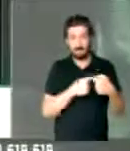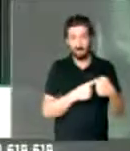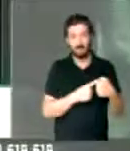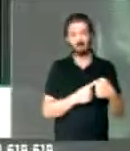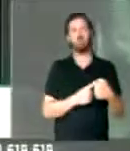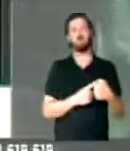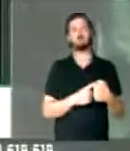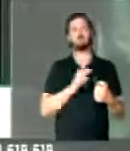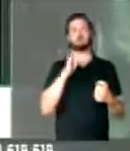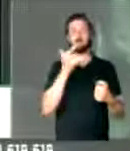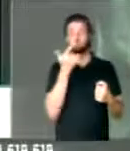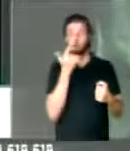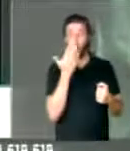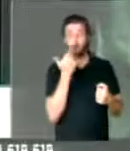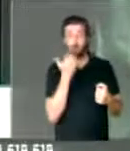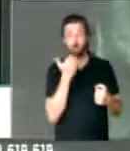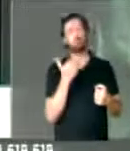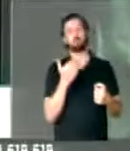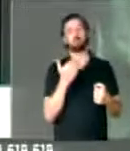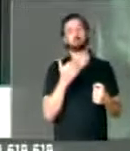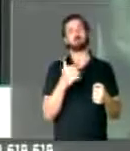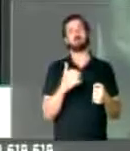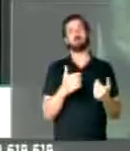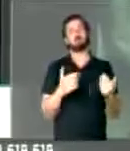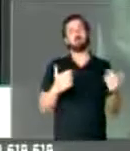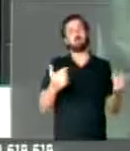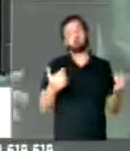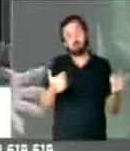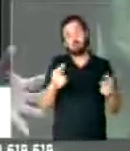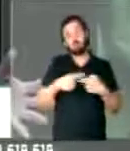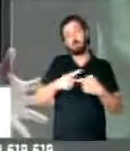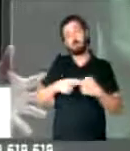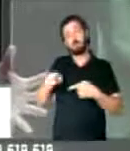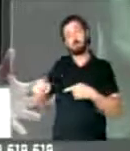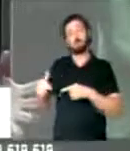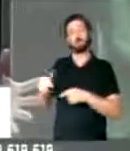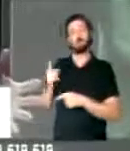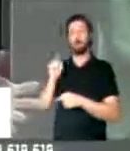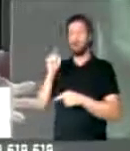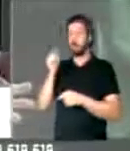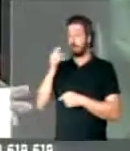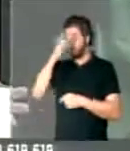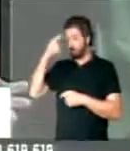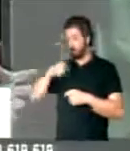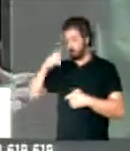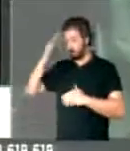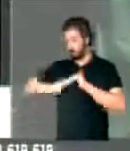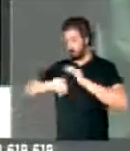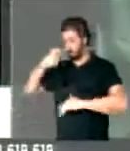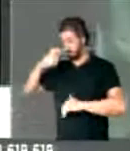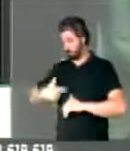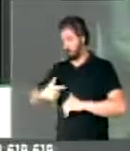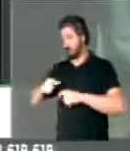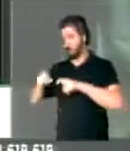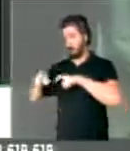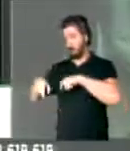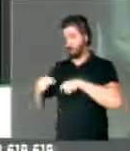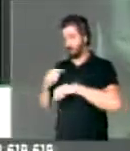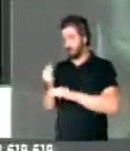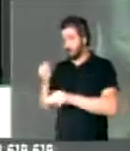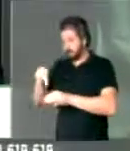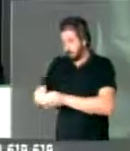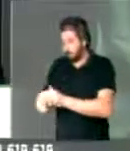o alimento. E o agricultor é quem tem a função de colocar a semente à terra para produzir o pão nosso de cada